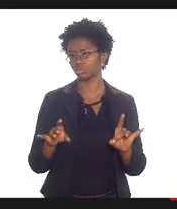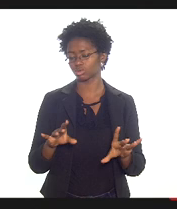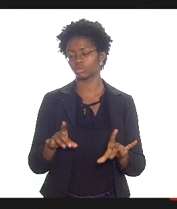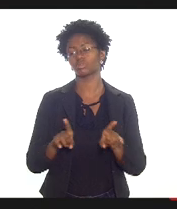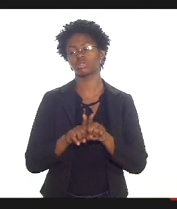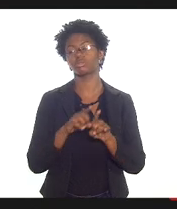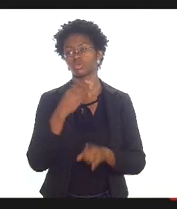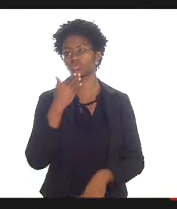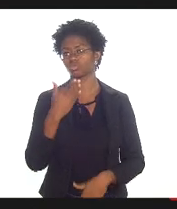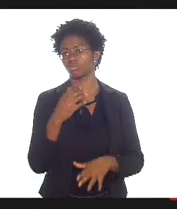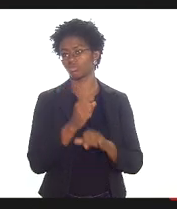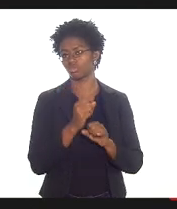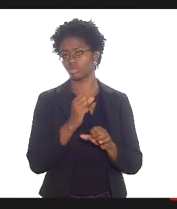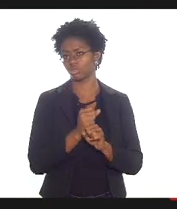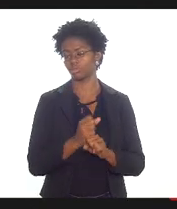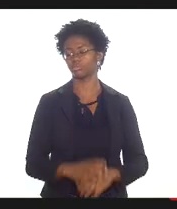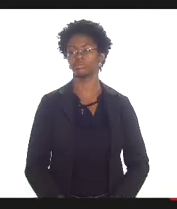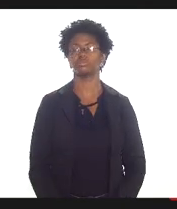cálculo.